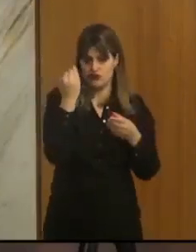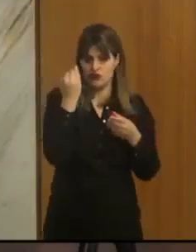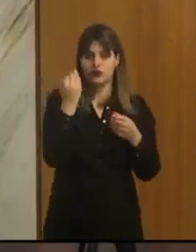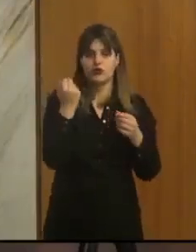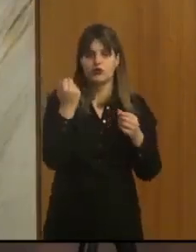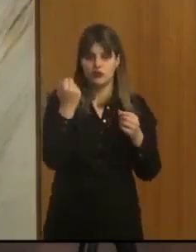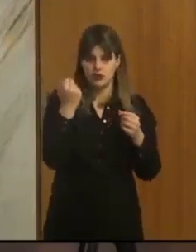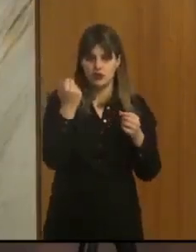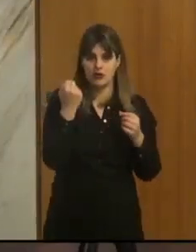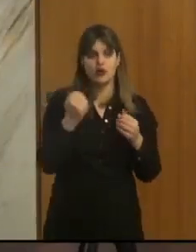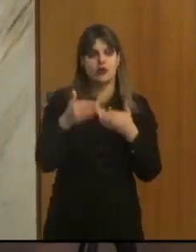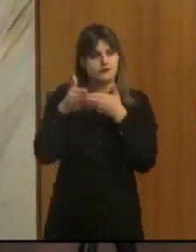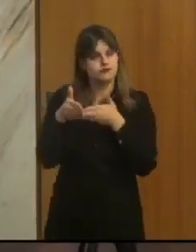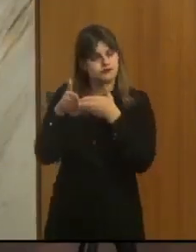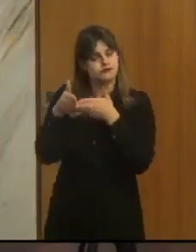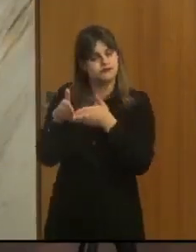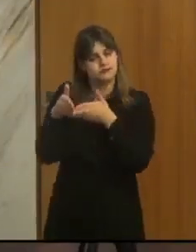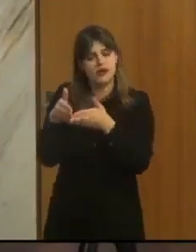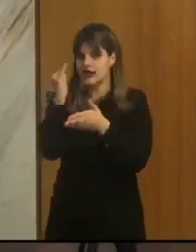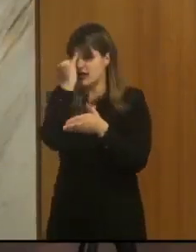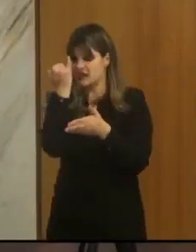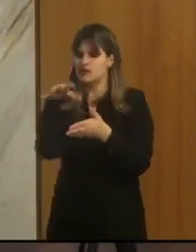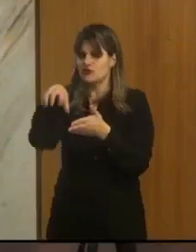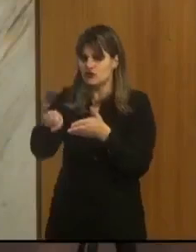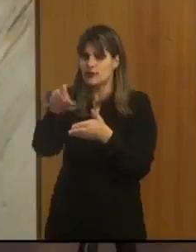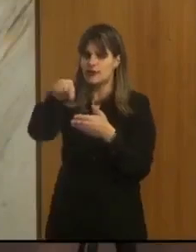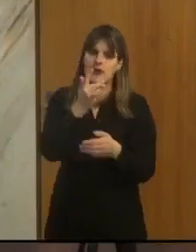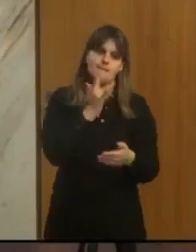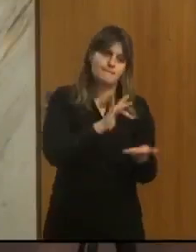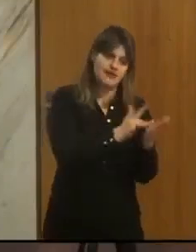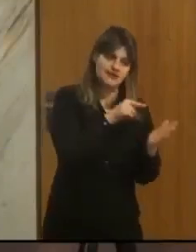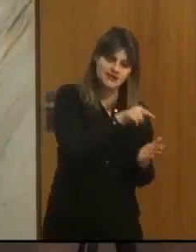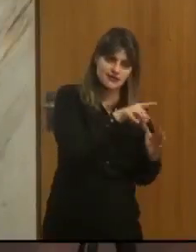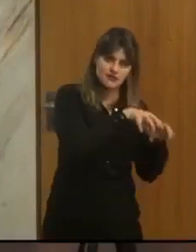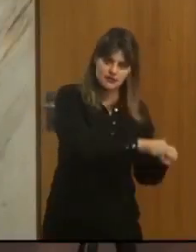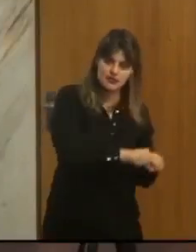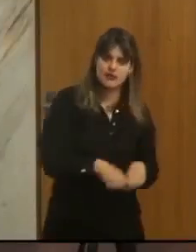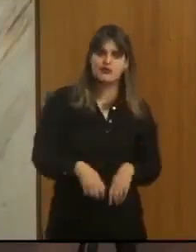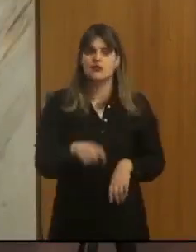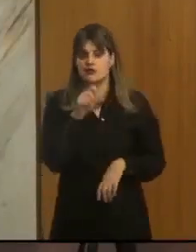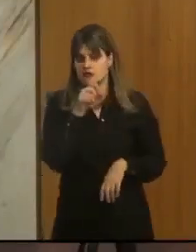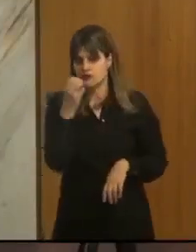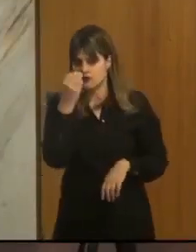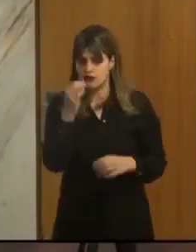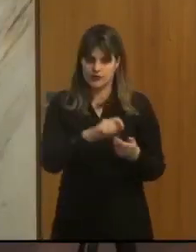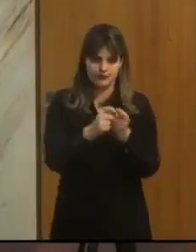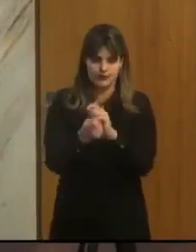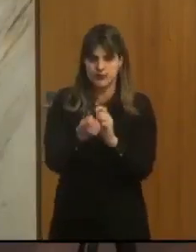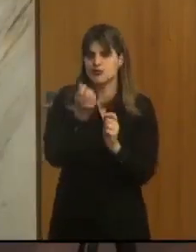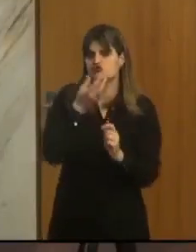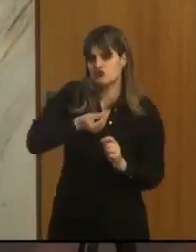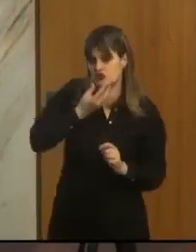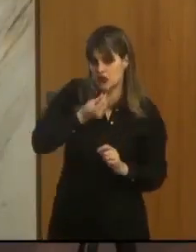foi a chegada de Vasco da Gama à Índia, foi a descoberta oficial do Brasil, foi a expulsão ou a conversão ou a reconversão dos judeus,